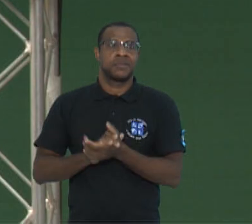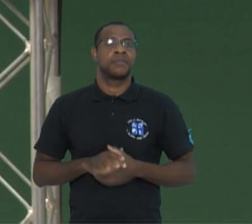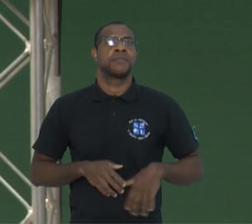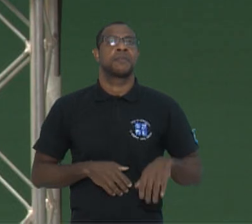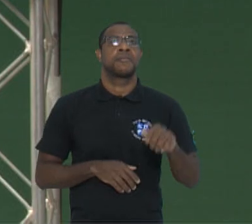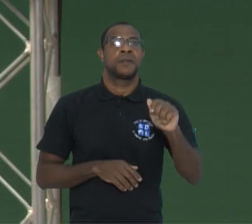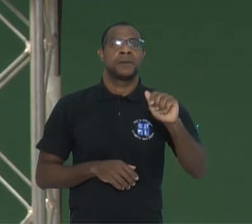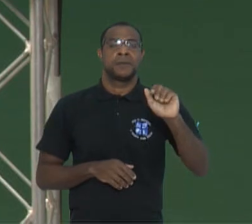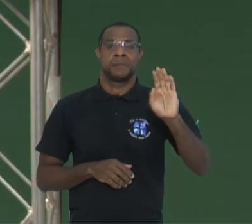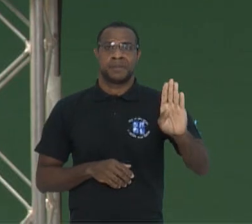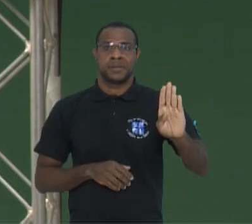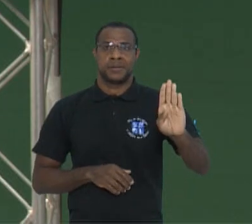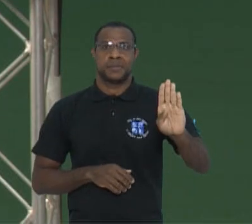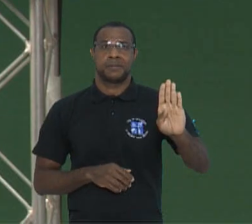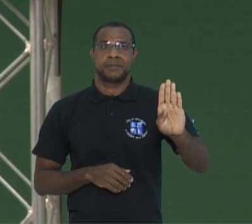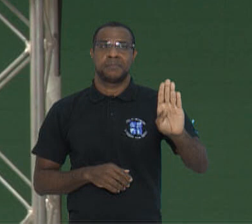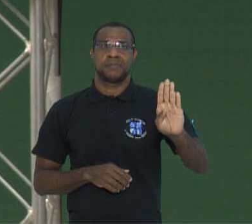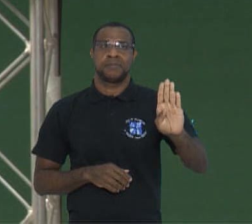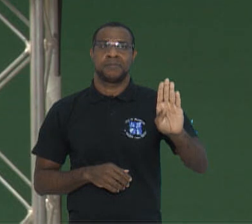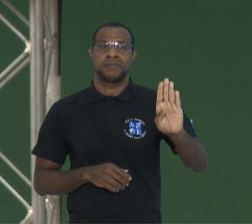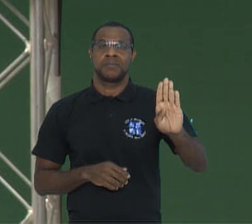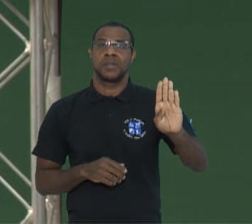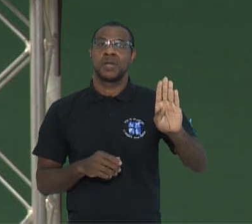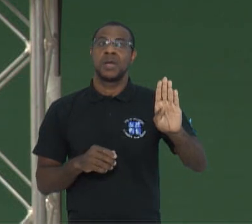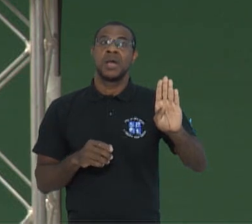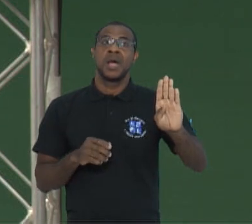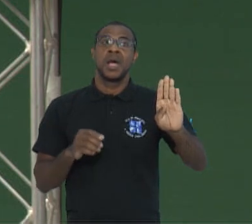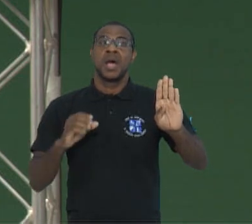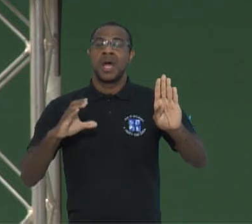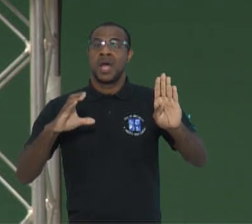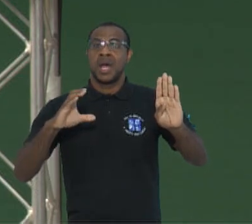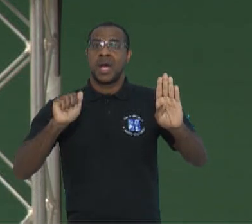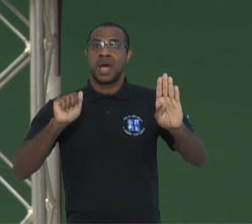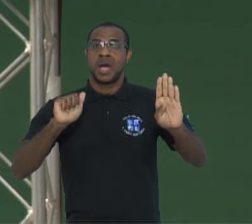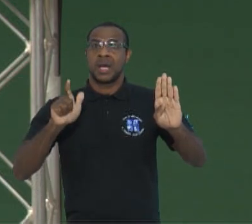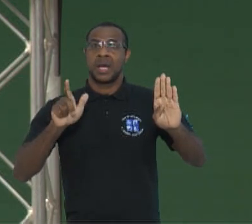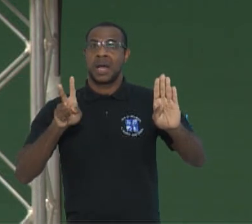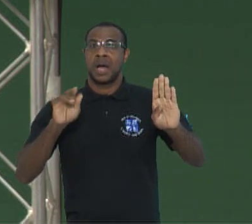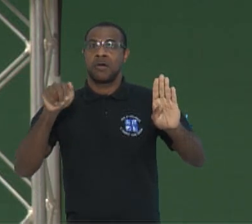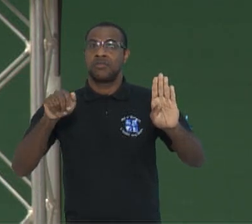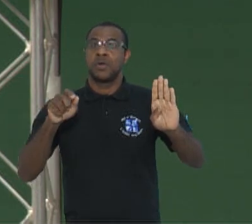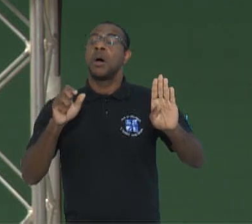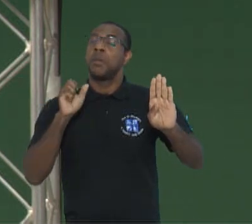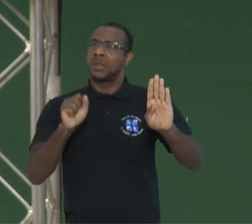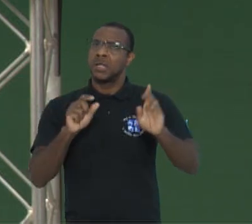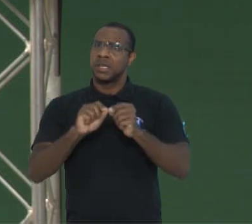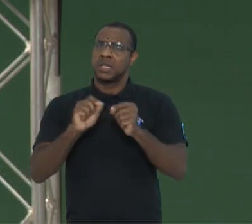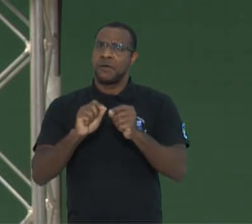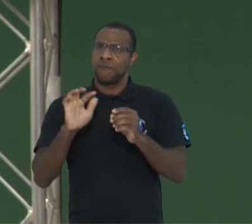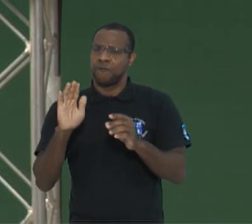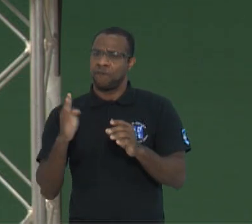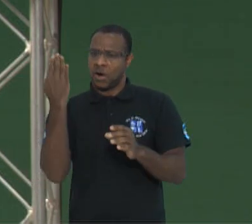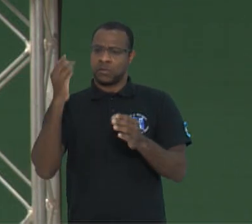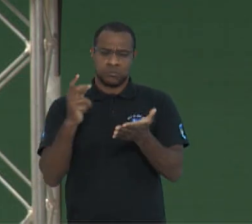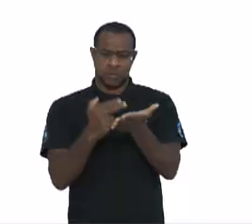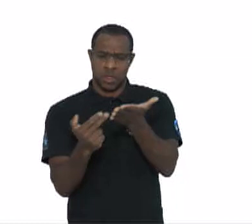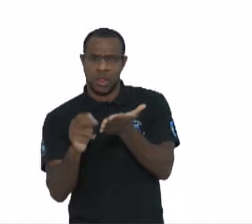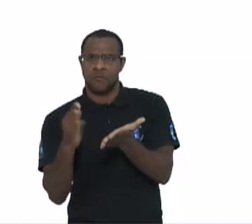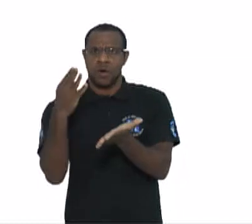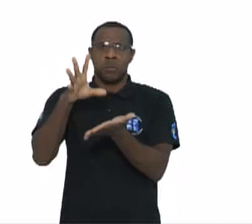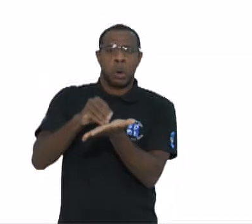a forger? Calvin poderia ou não ser um falsificador? E